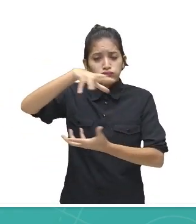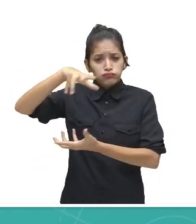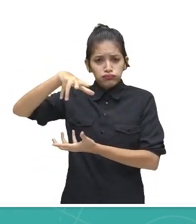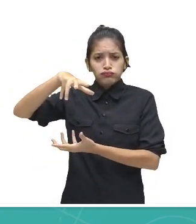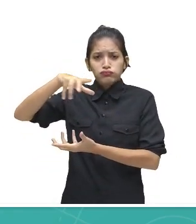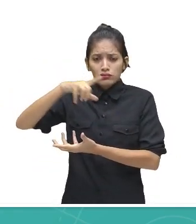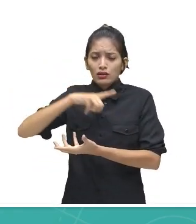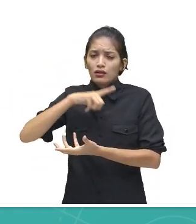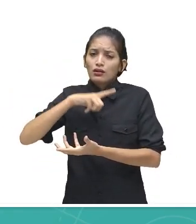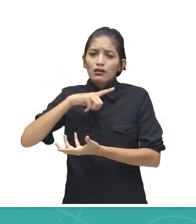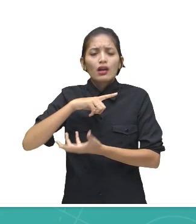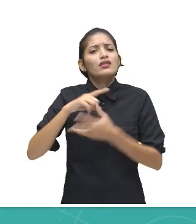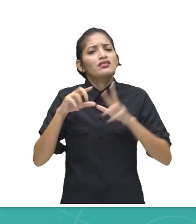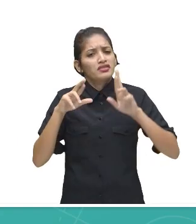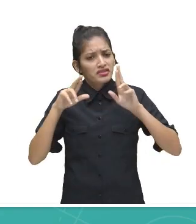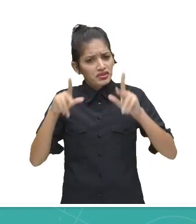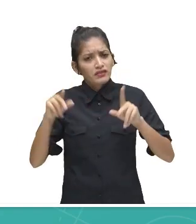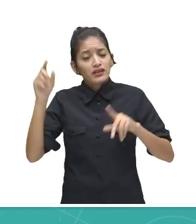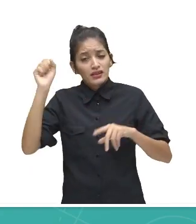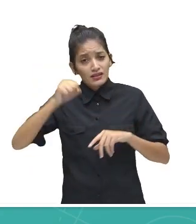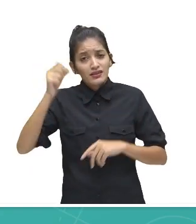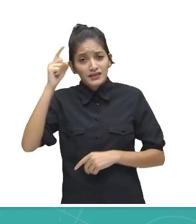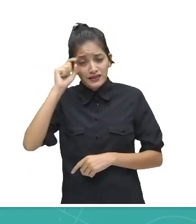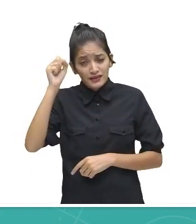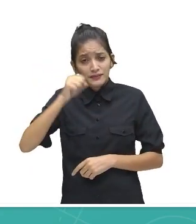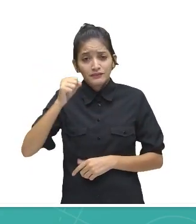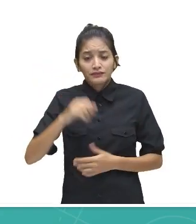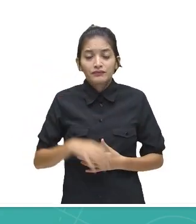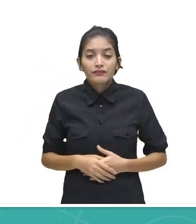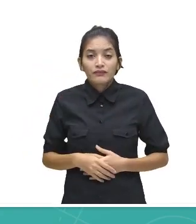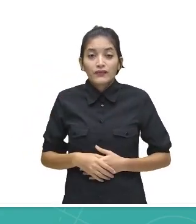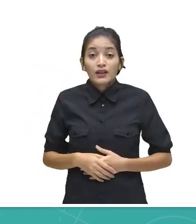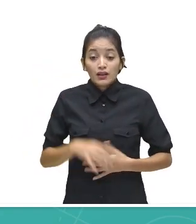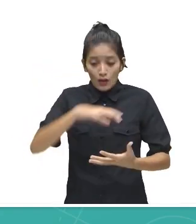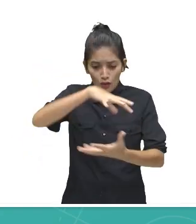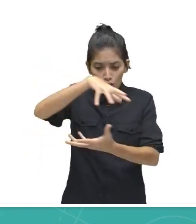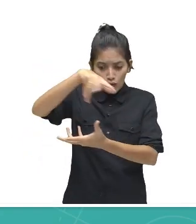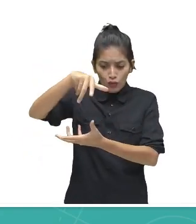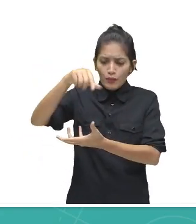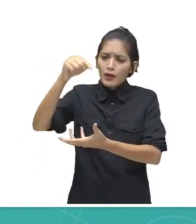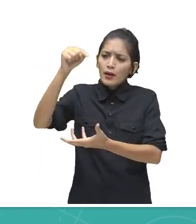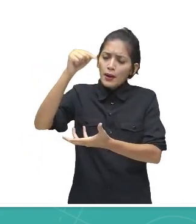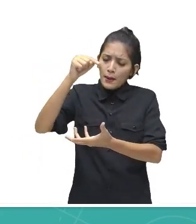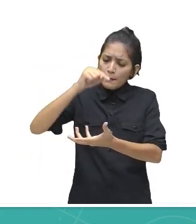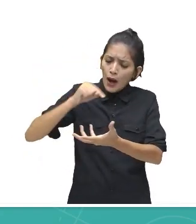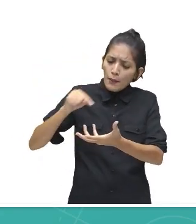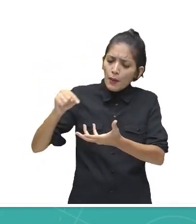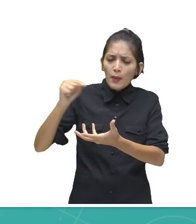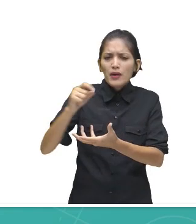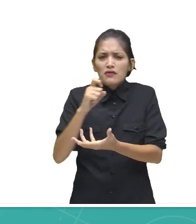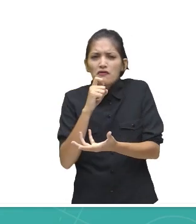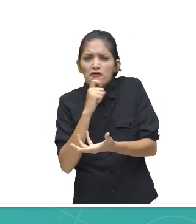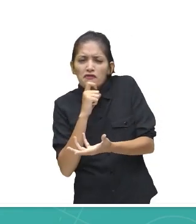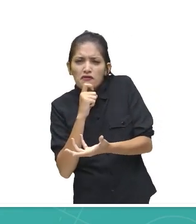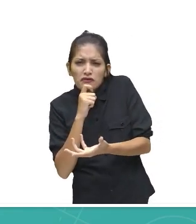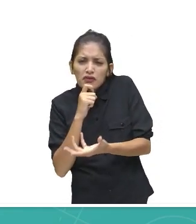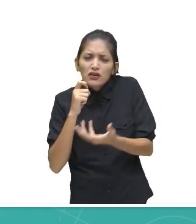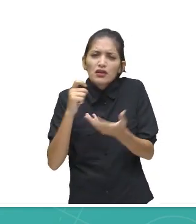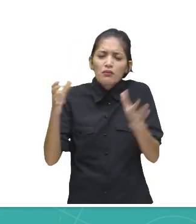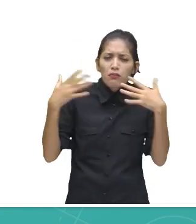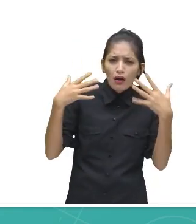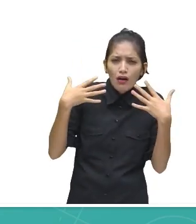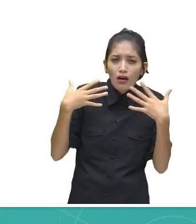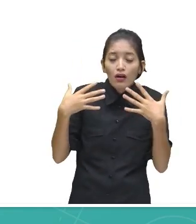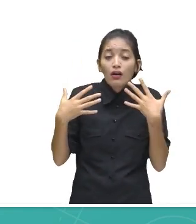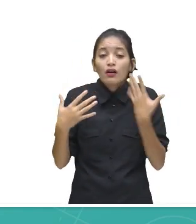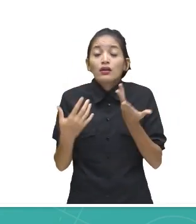que existem essas diferenças. Lembrando, o fato do nosso planeta ter pontos aí onde são mais frios ou mais quentes, uma